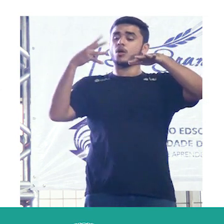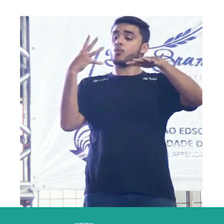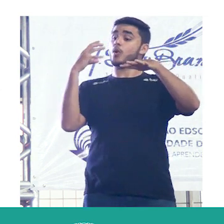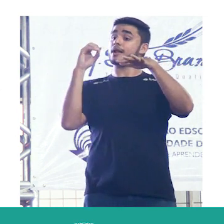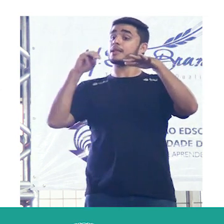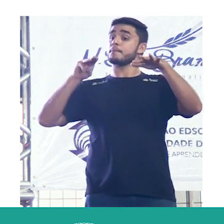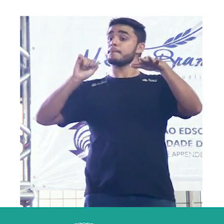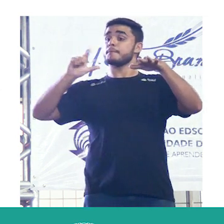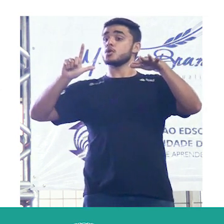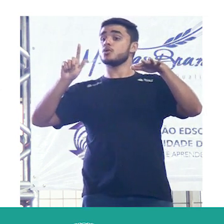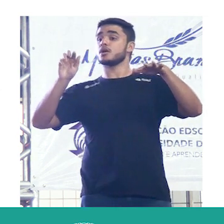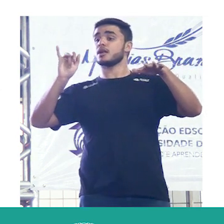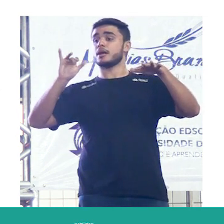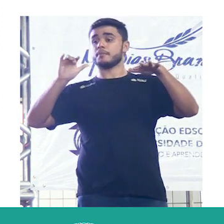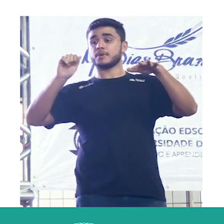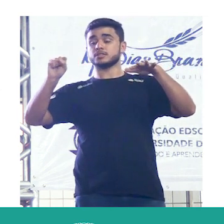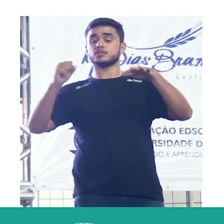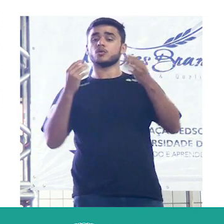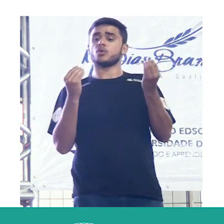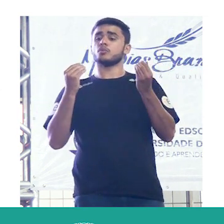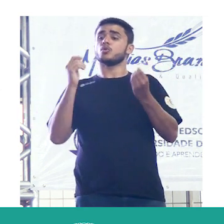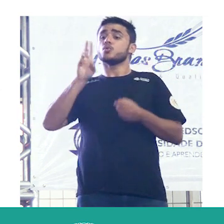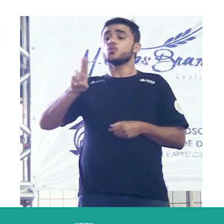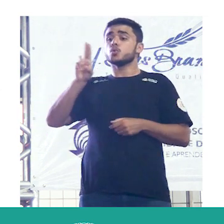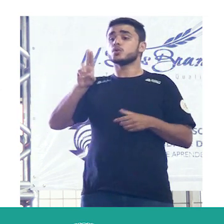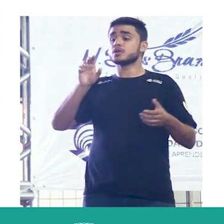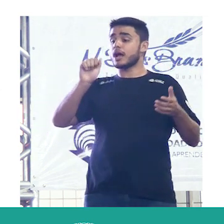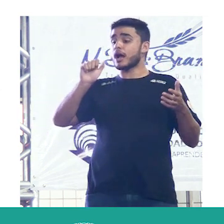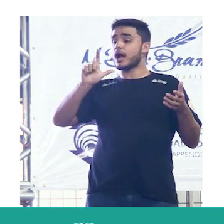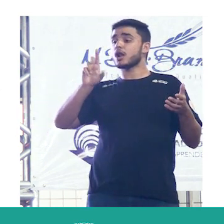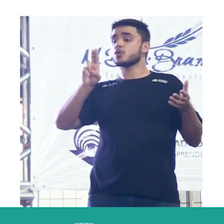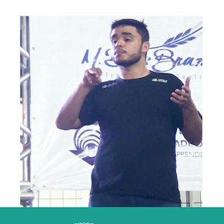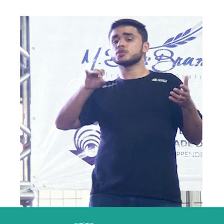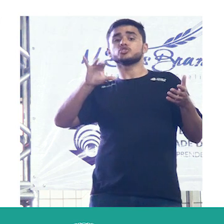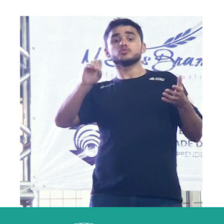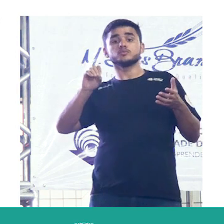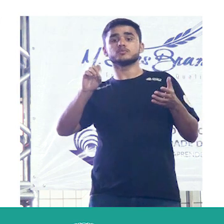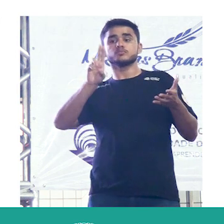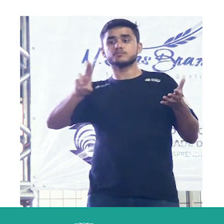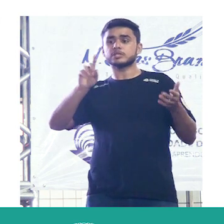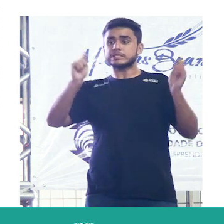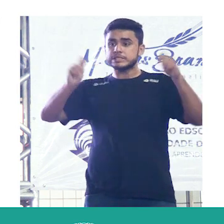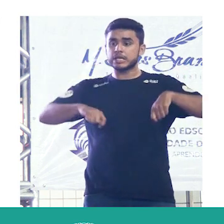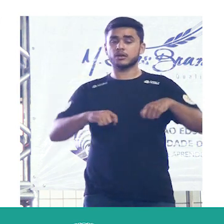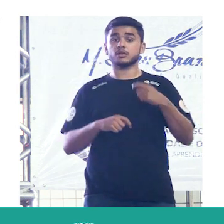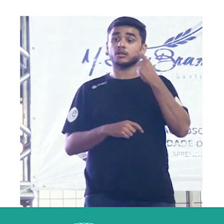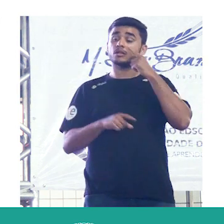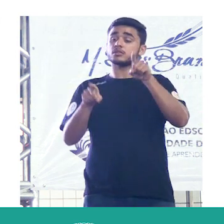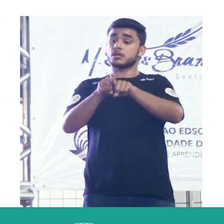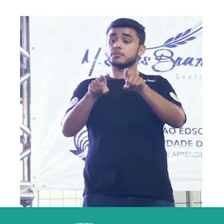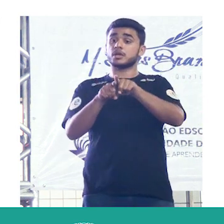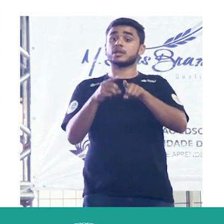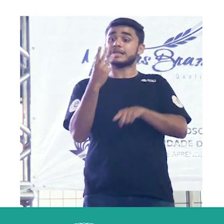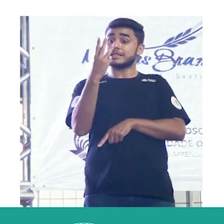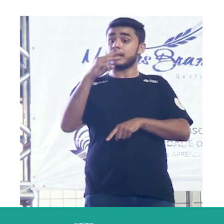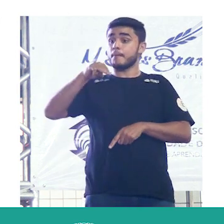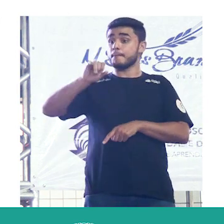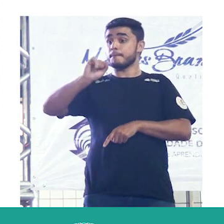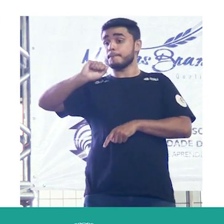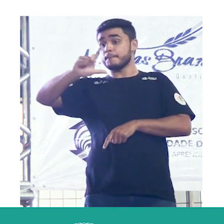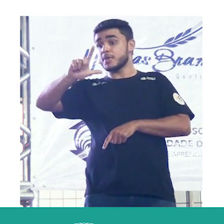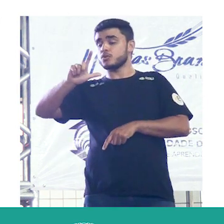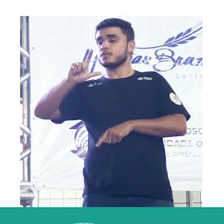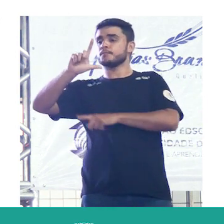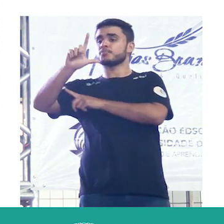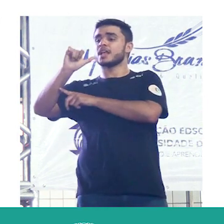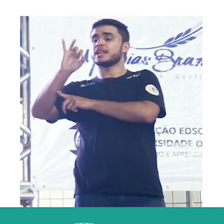mínima de sulfato de alumínio que deve ser utilizada na estação de tratamento de água, capaz de tratar 3.000 litros de água de uma só vez, para garantir que